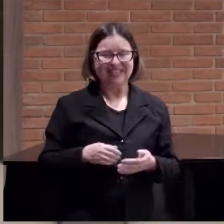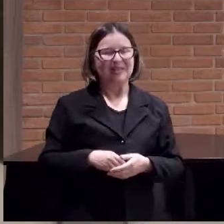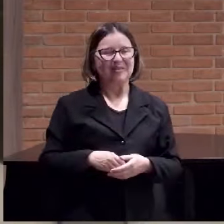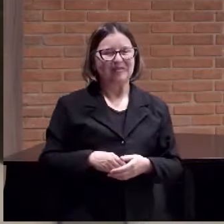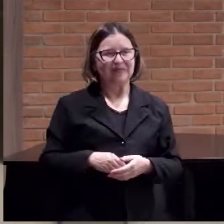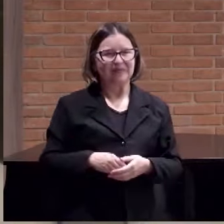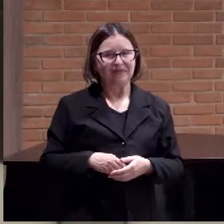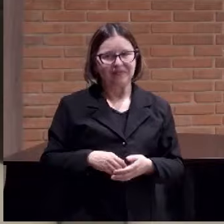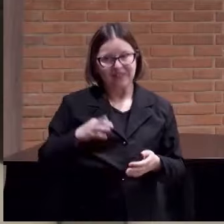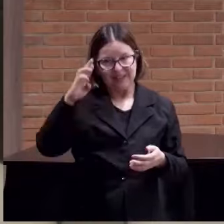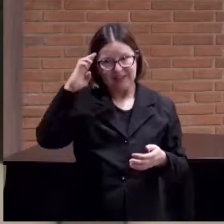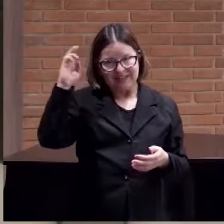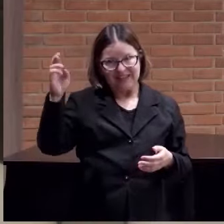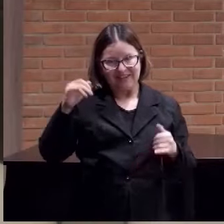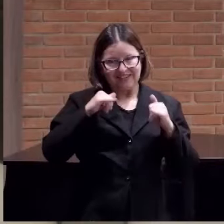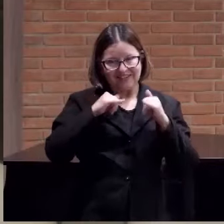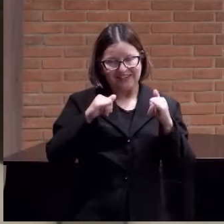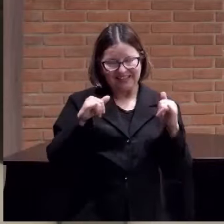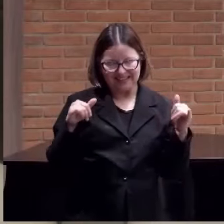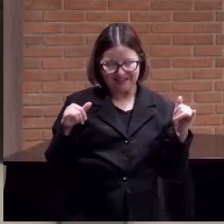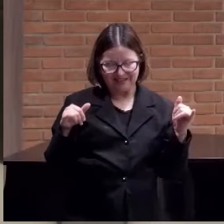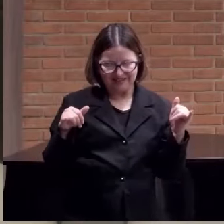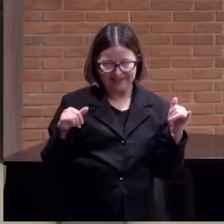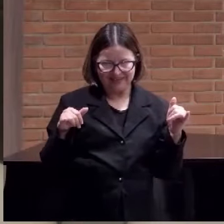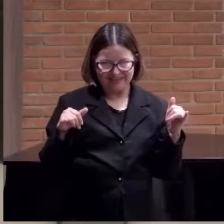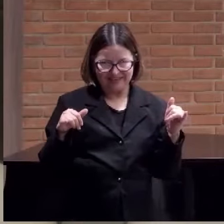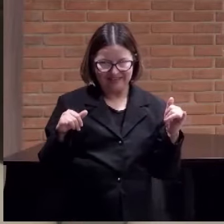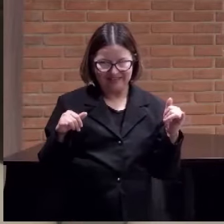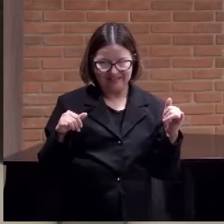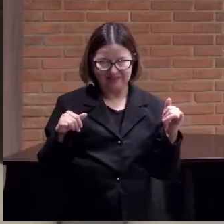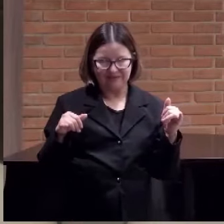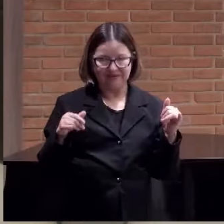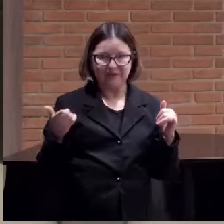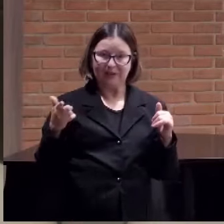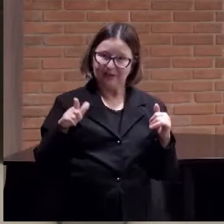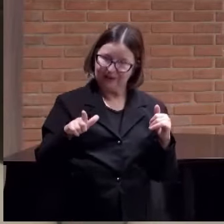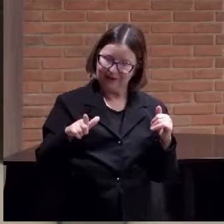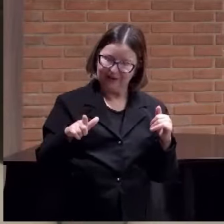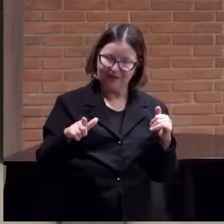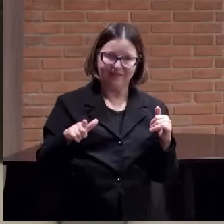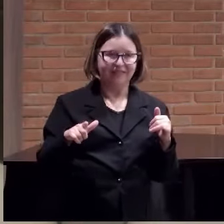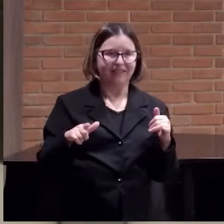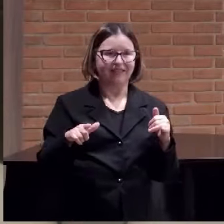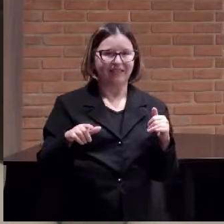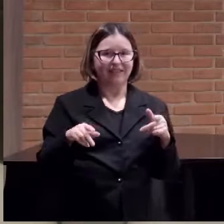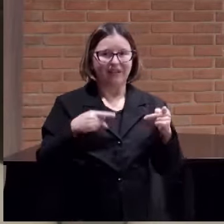dizendo aqui o seguinte: ele volta a falar, estas coisas